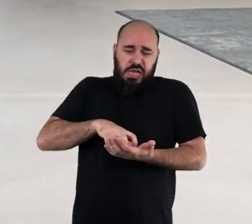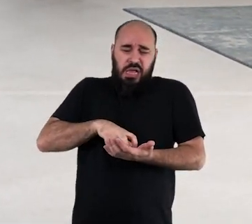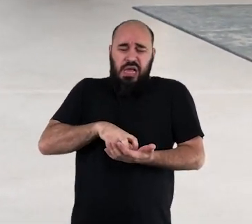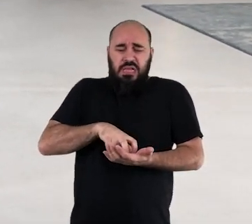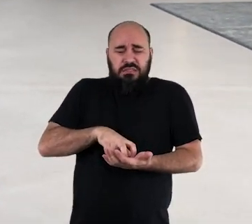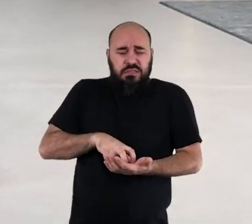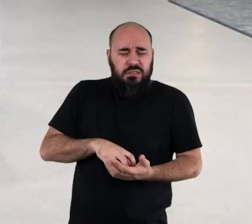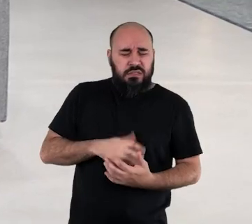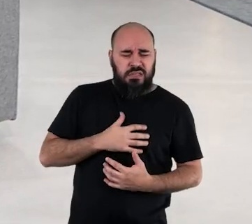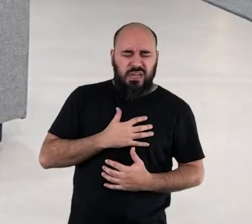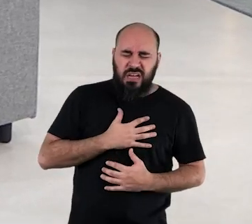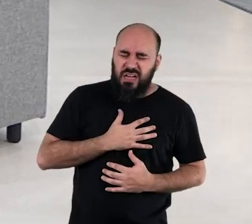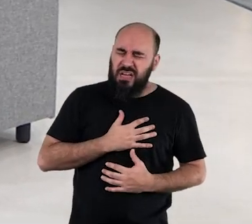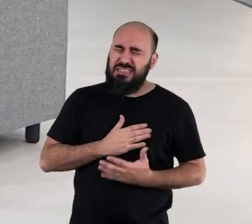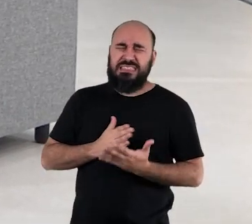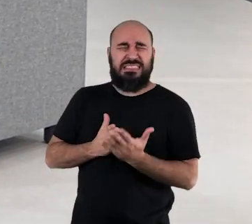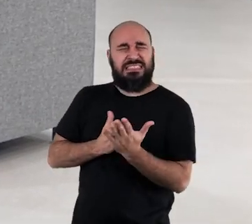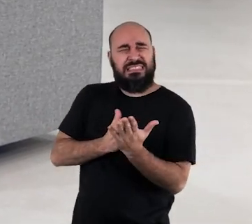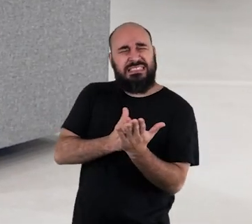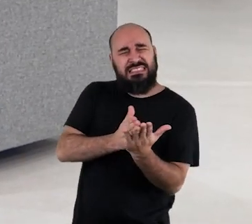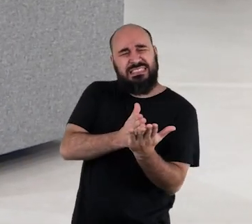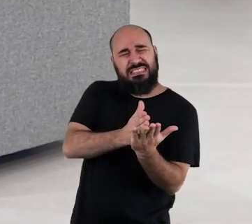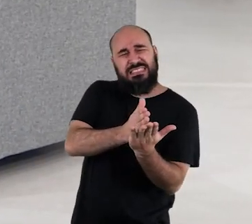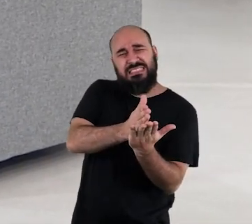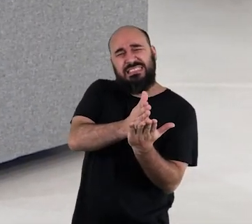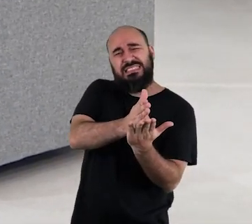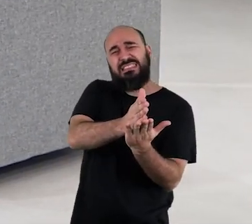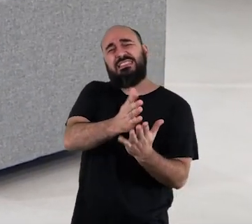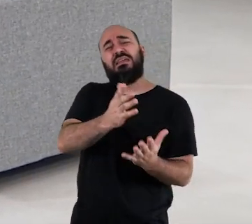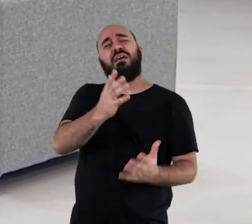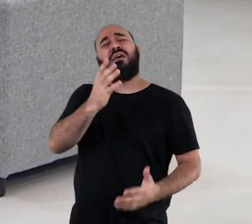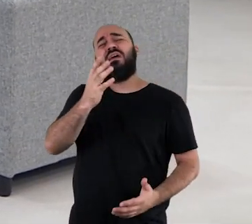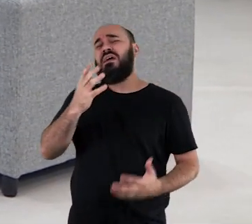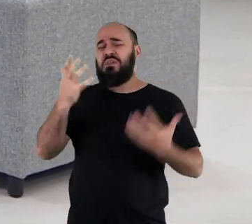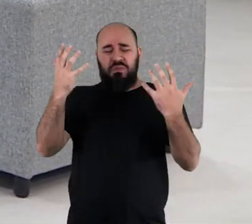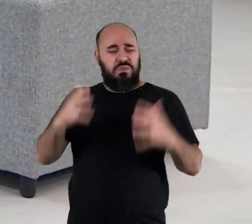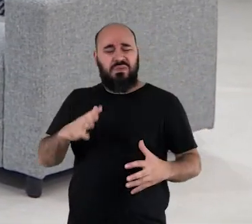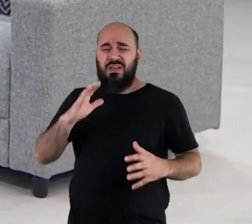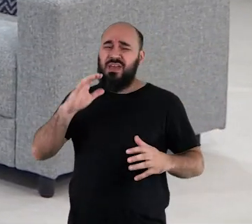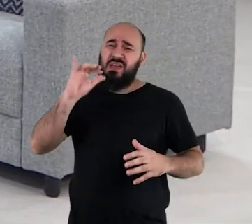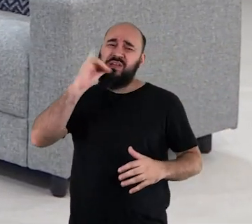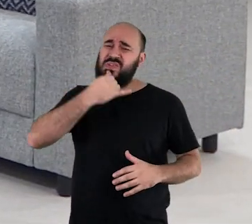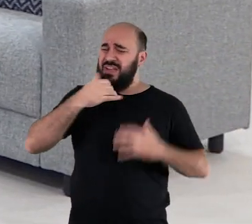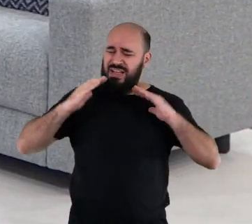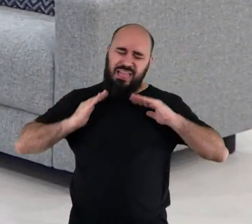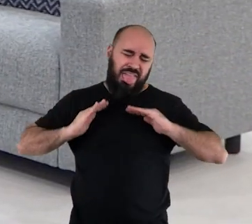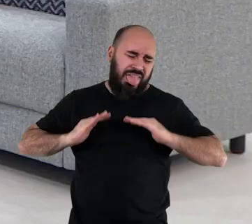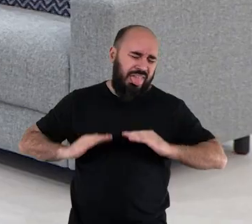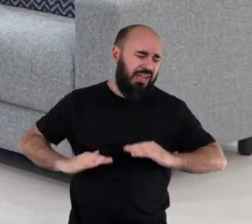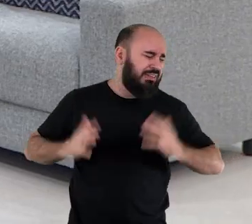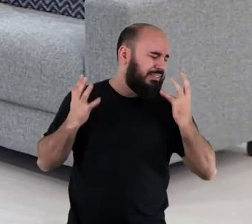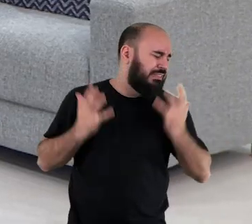pra continuar seguindo sem desanimar.